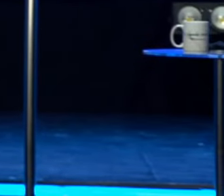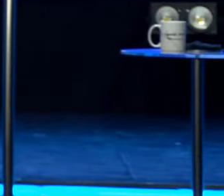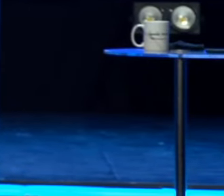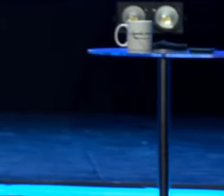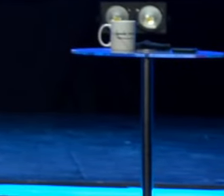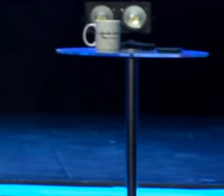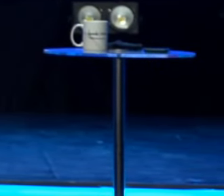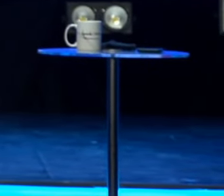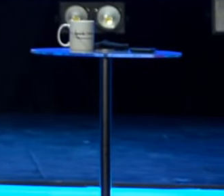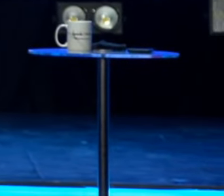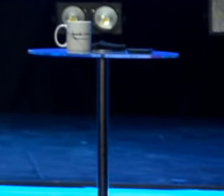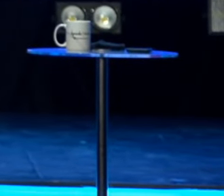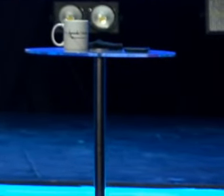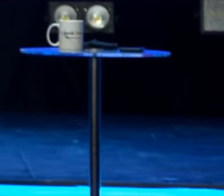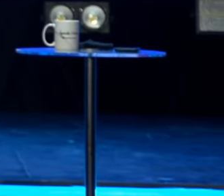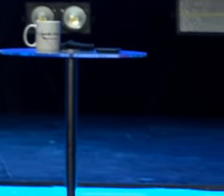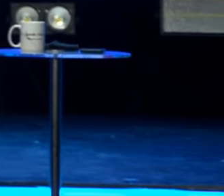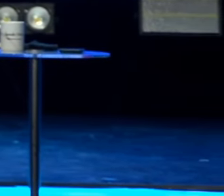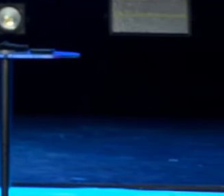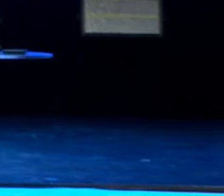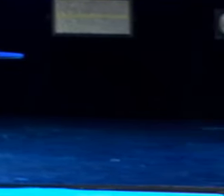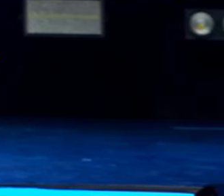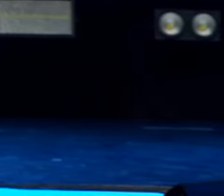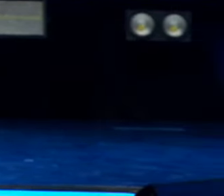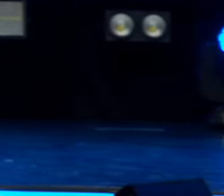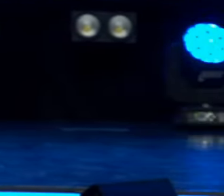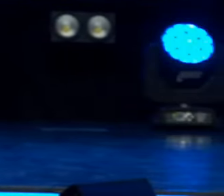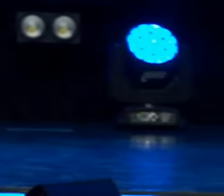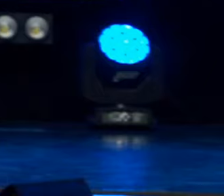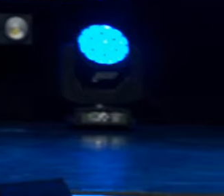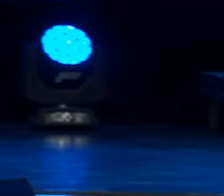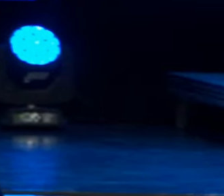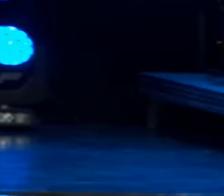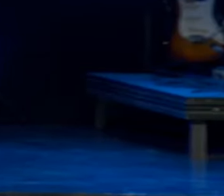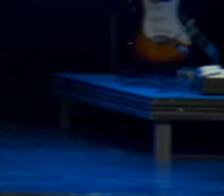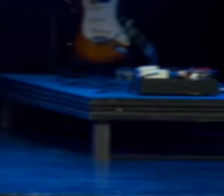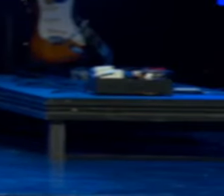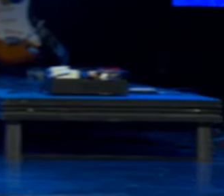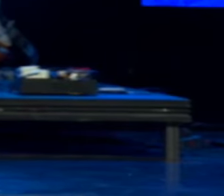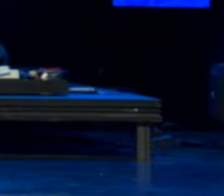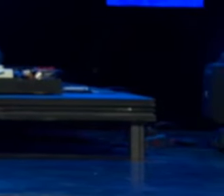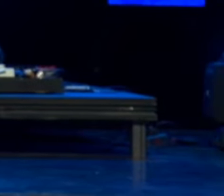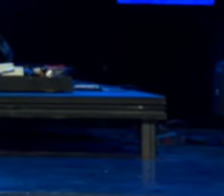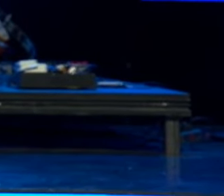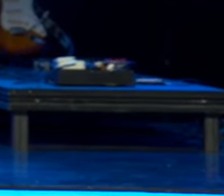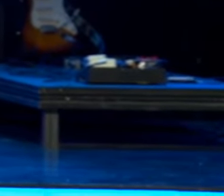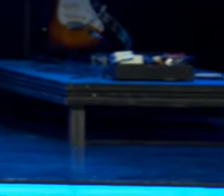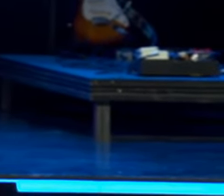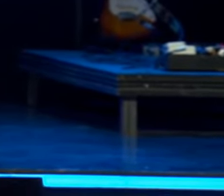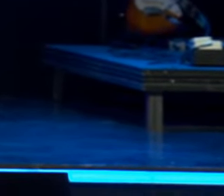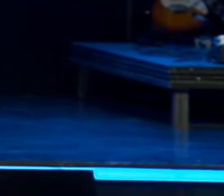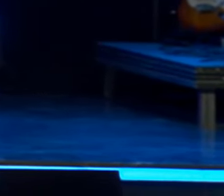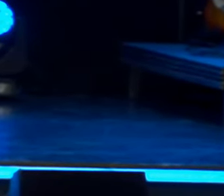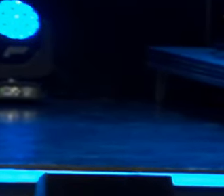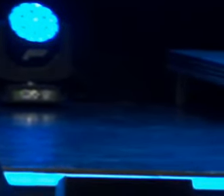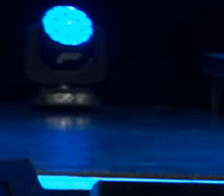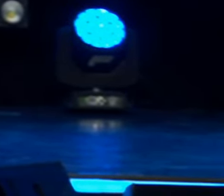fala aí. Ah, 2 minutos, tá? Quero 2 minutos a mais na pregação. Aleluia. E foi um